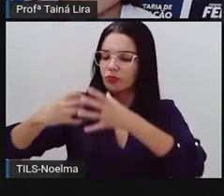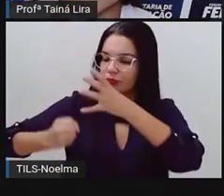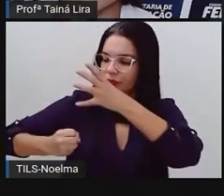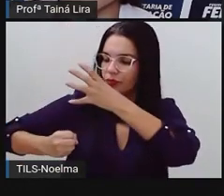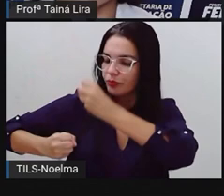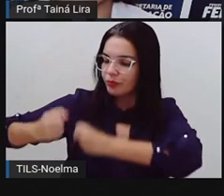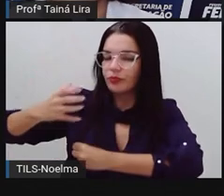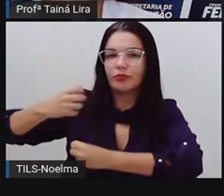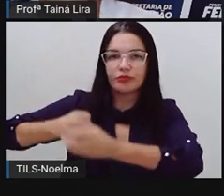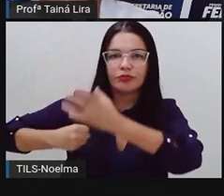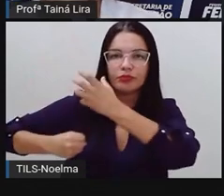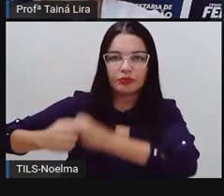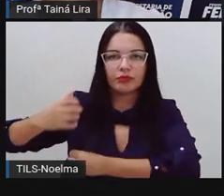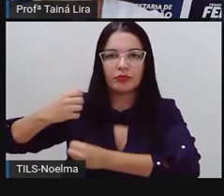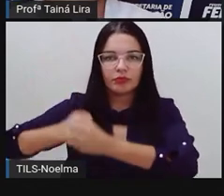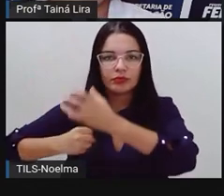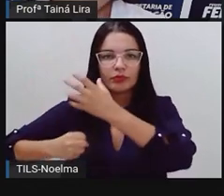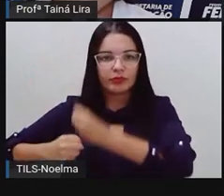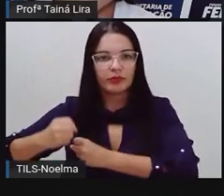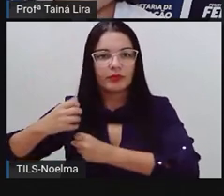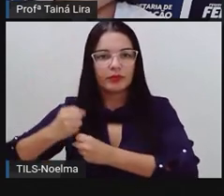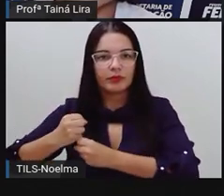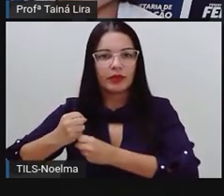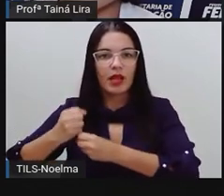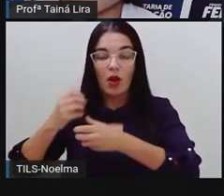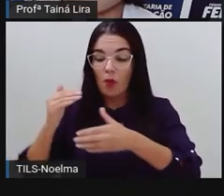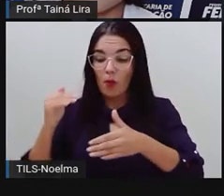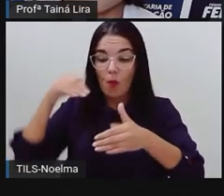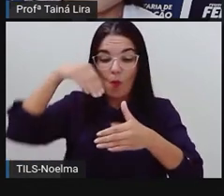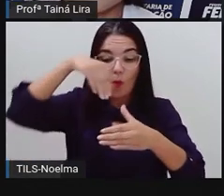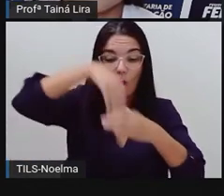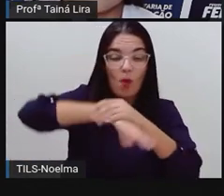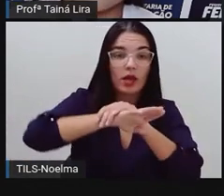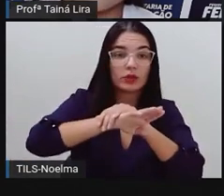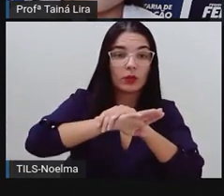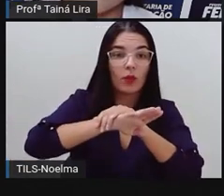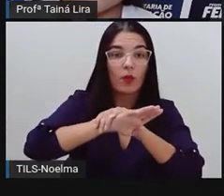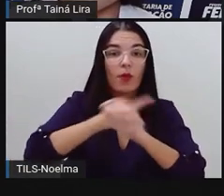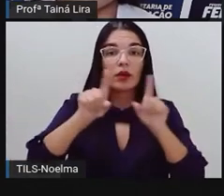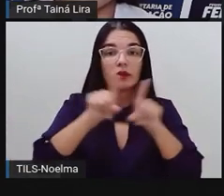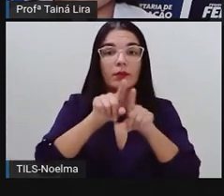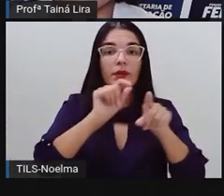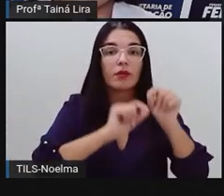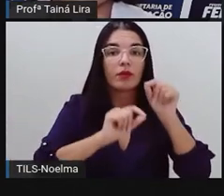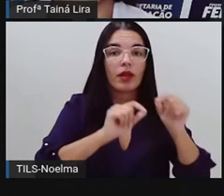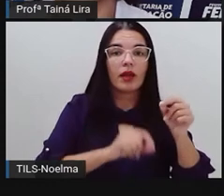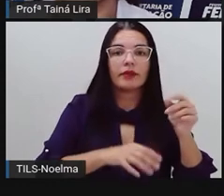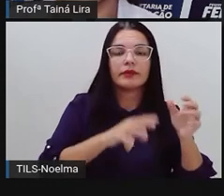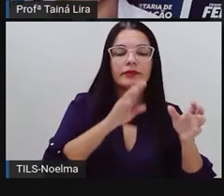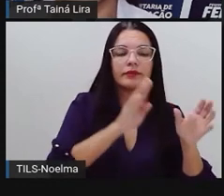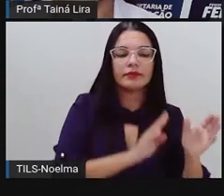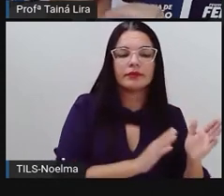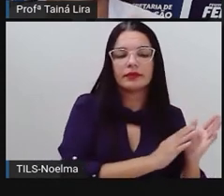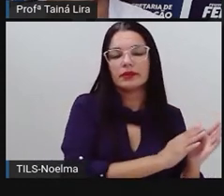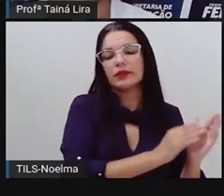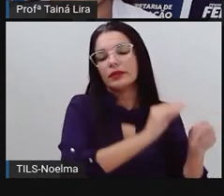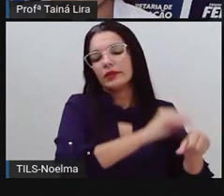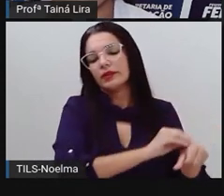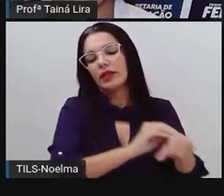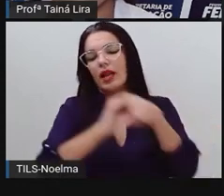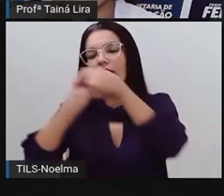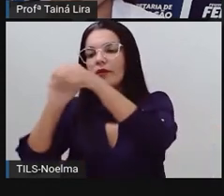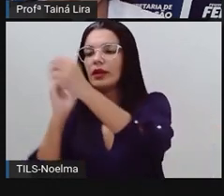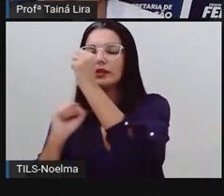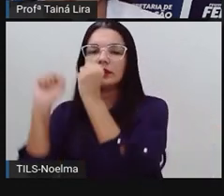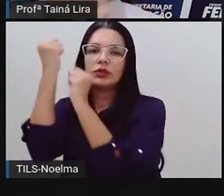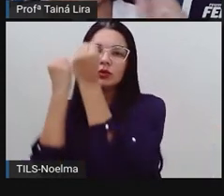tirou esse Leite ele invasor tá bom esse Leite Foi para a indústria Onde foi colocado aí